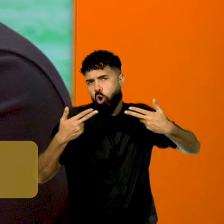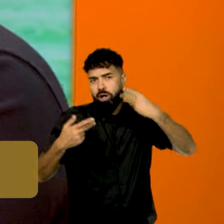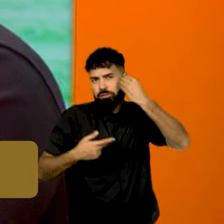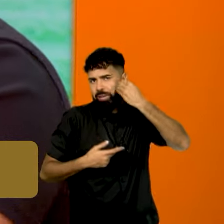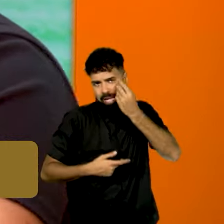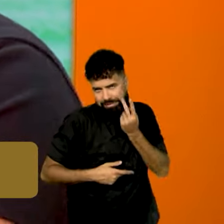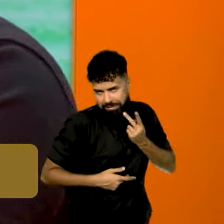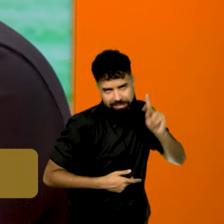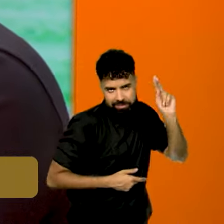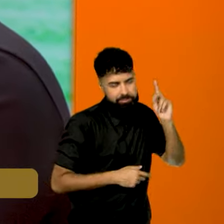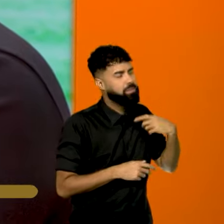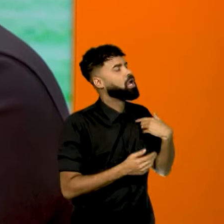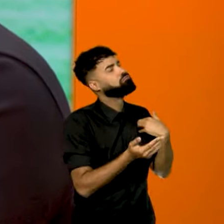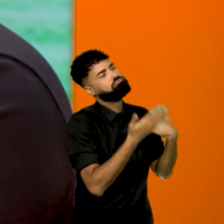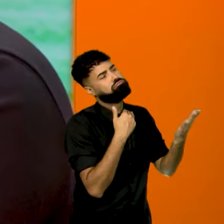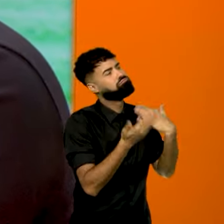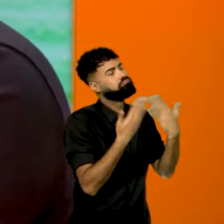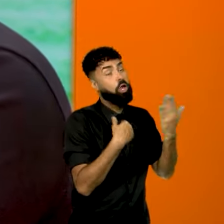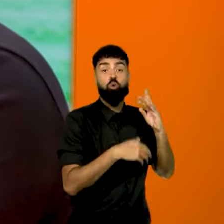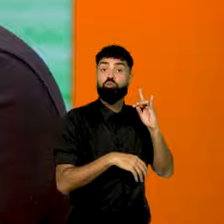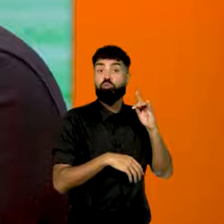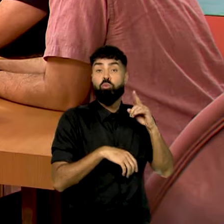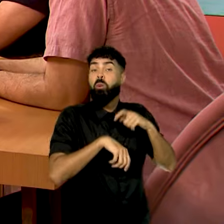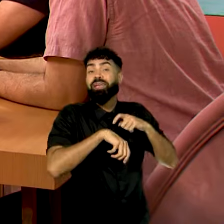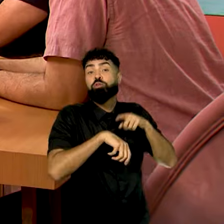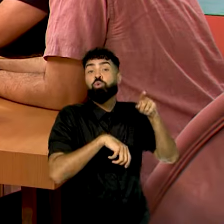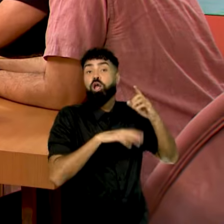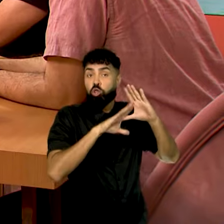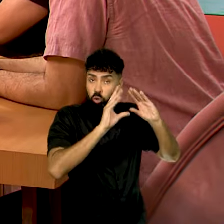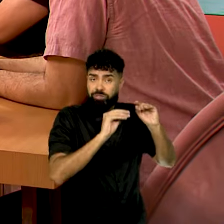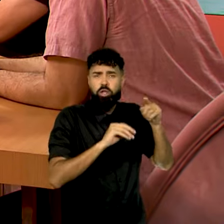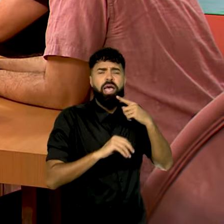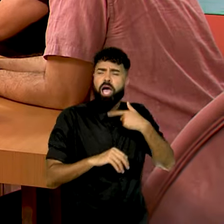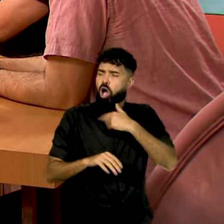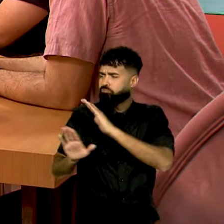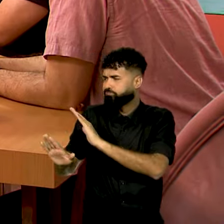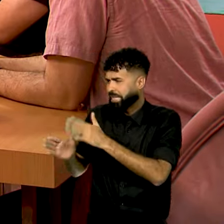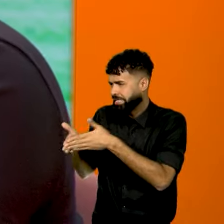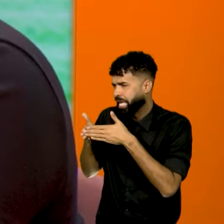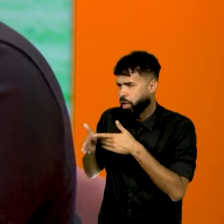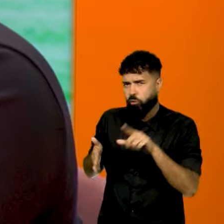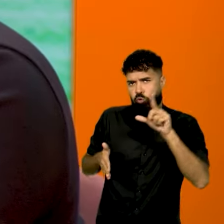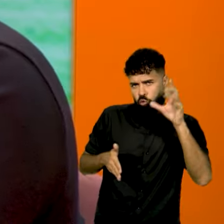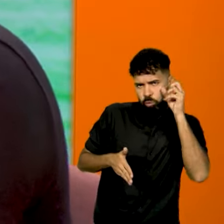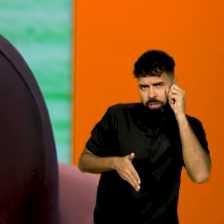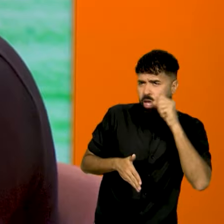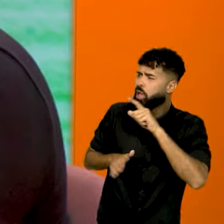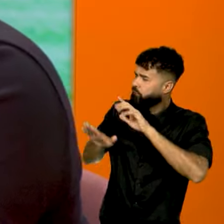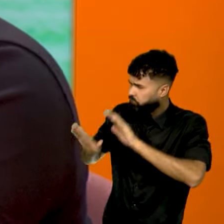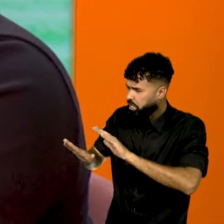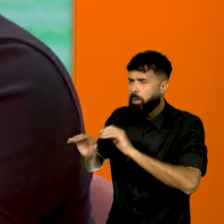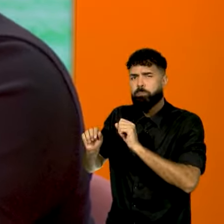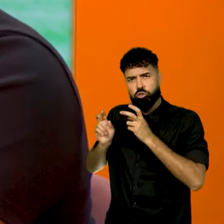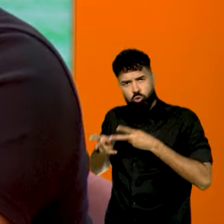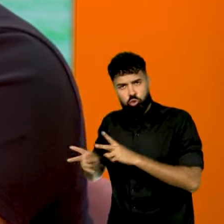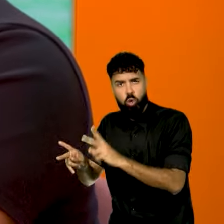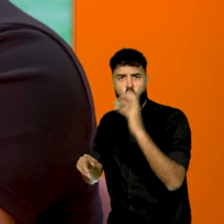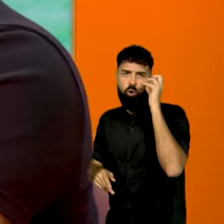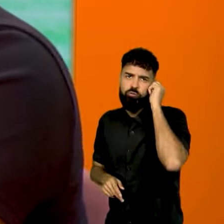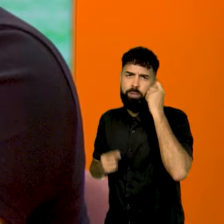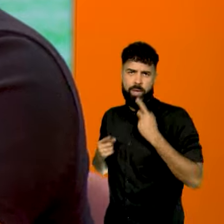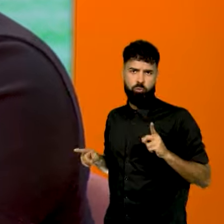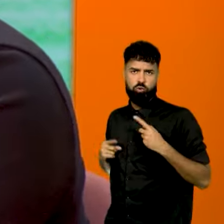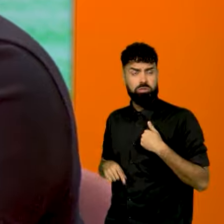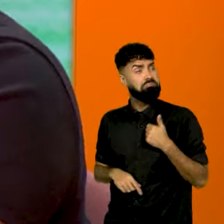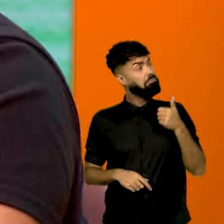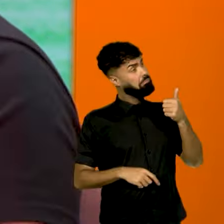sócio. E, em certo momento da noite, ele, não, eu vou dormir, mas vocês podem continuar aí ouvindo e tal, as músicas. A